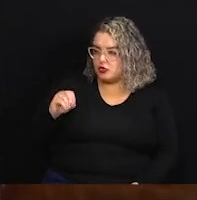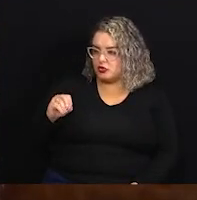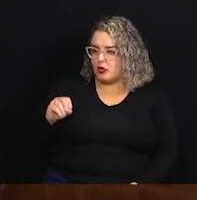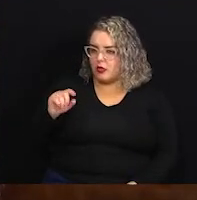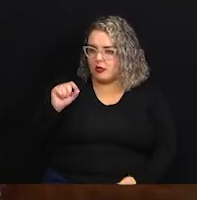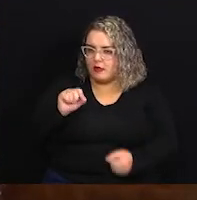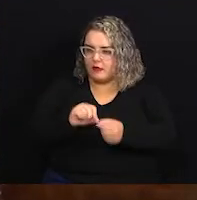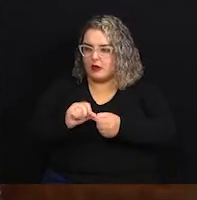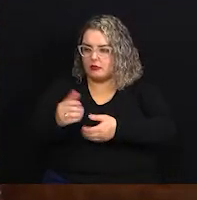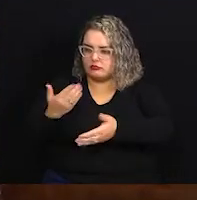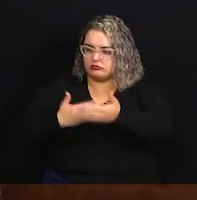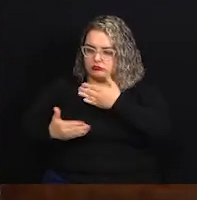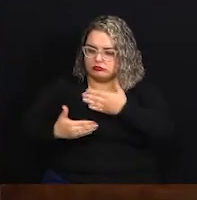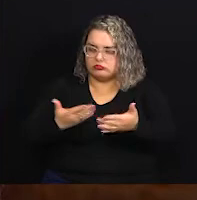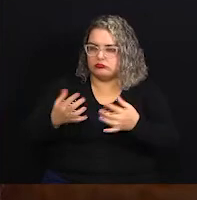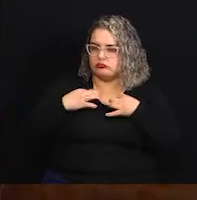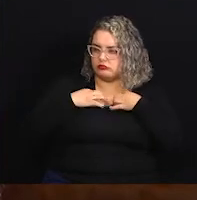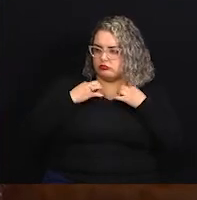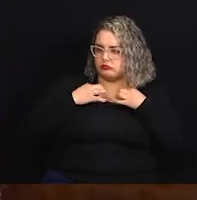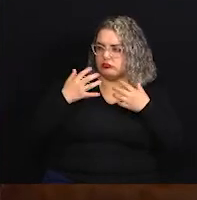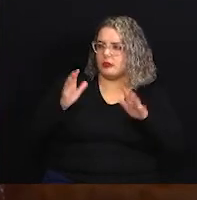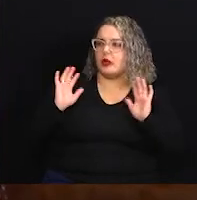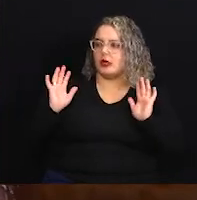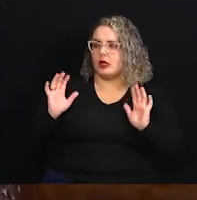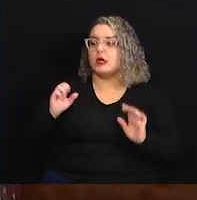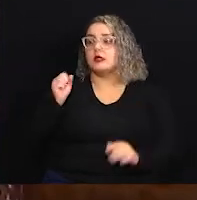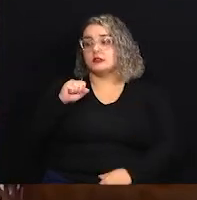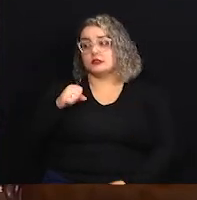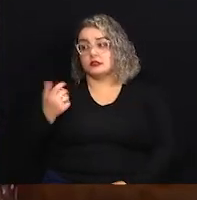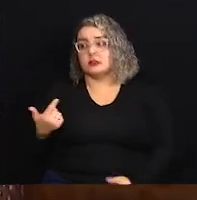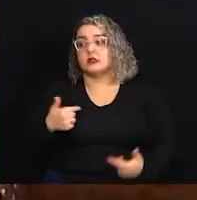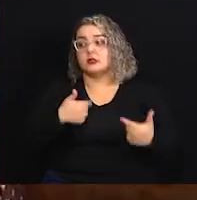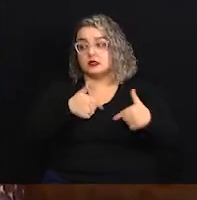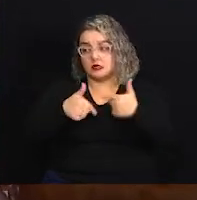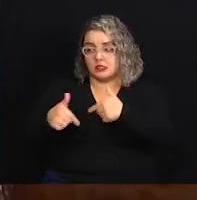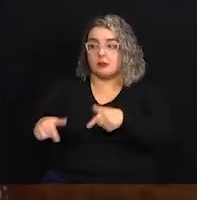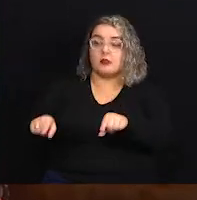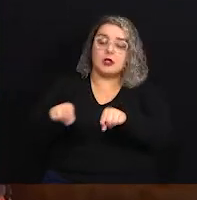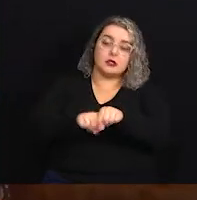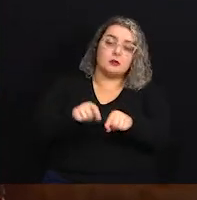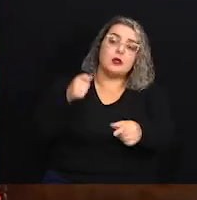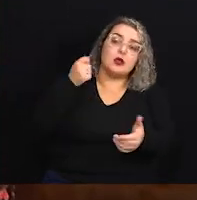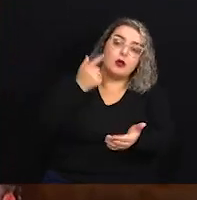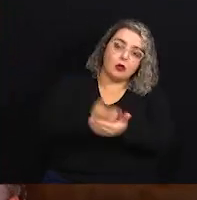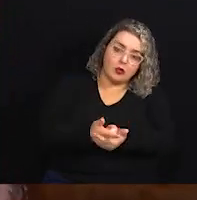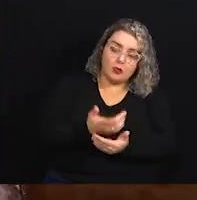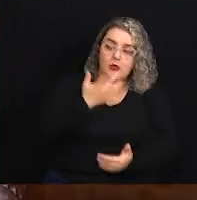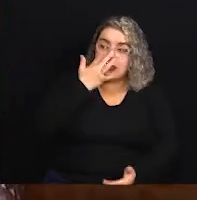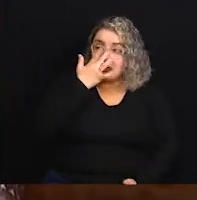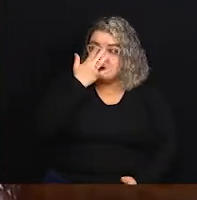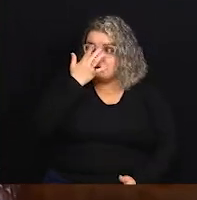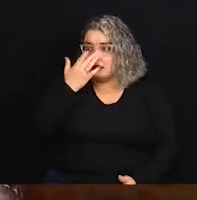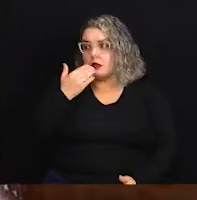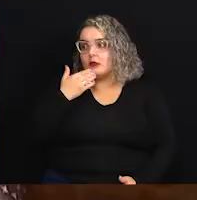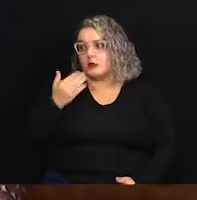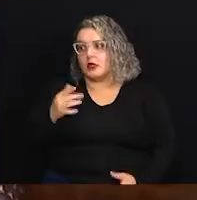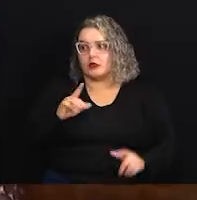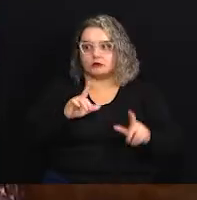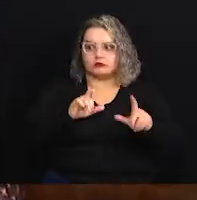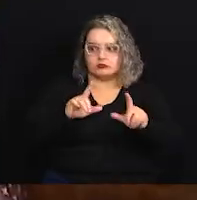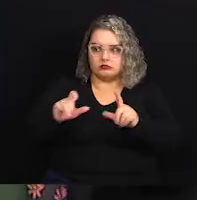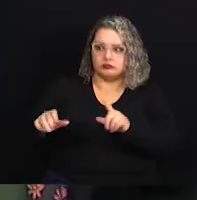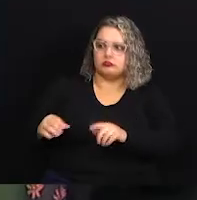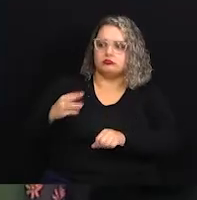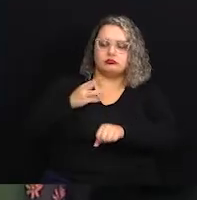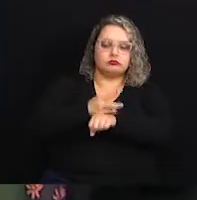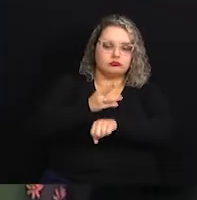essa interface com quem quer se desfazer de uma peça? Sim, a gente trabalha também comprando, então a gente pede para enviar algumas fotos